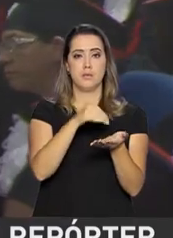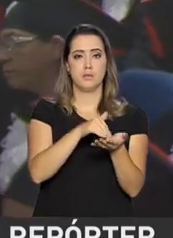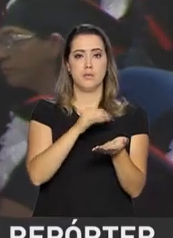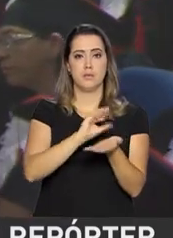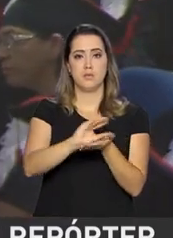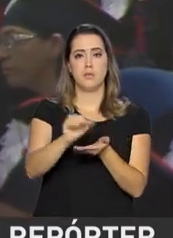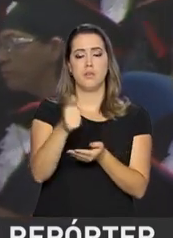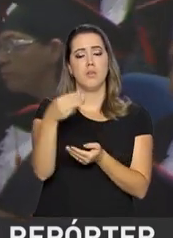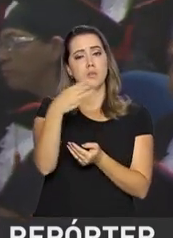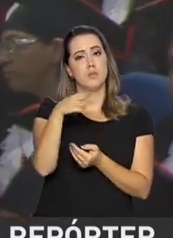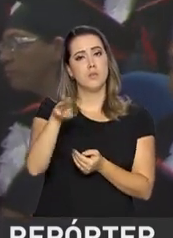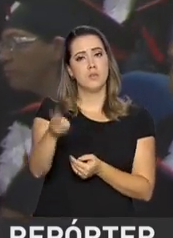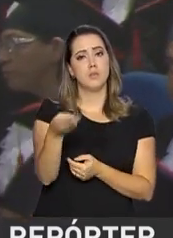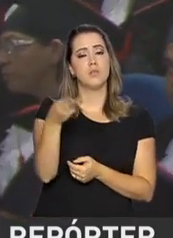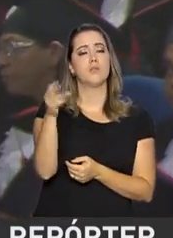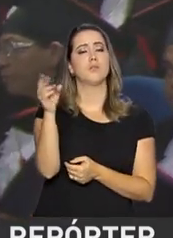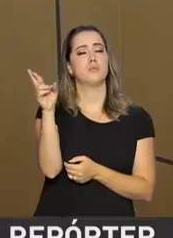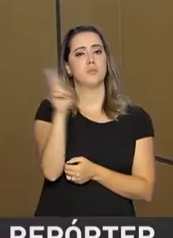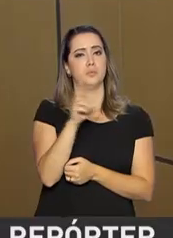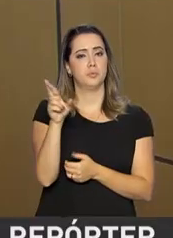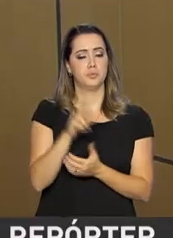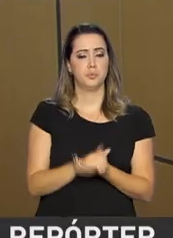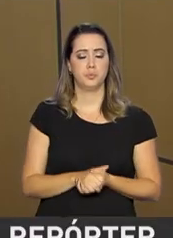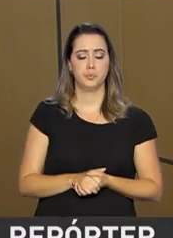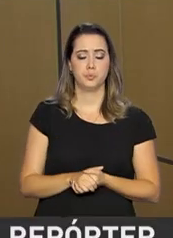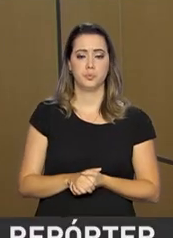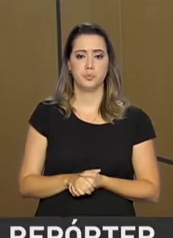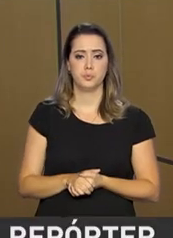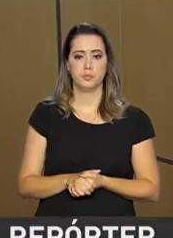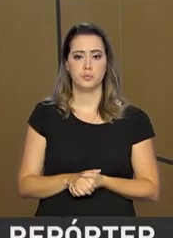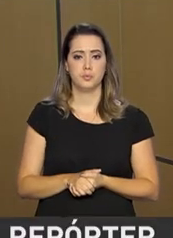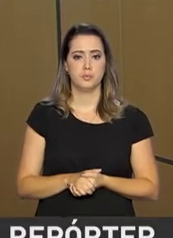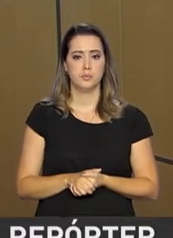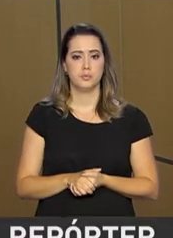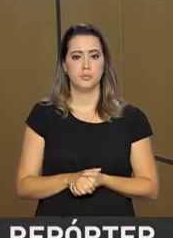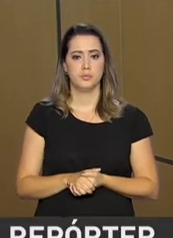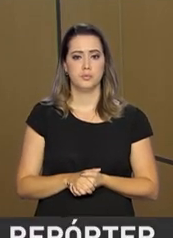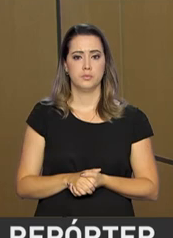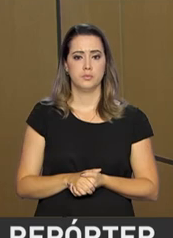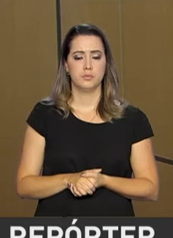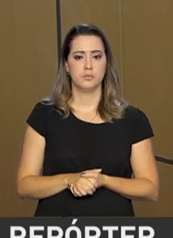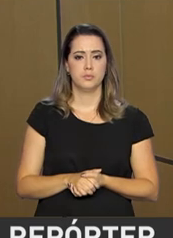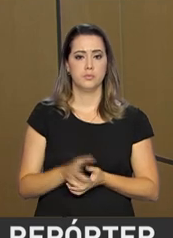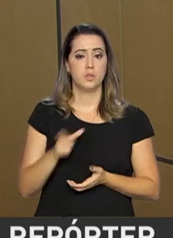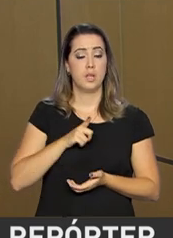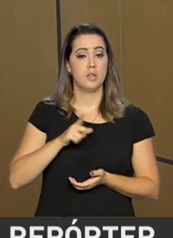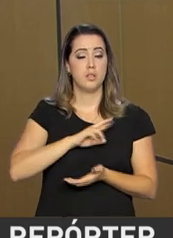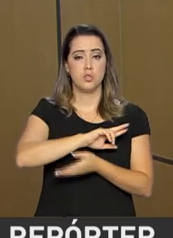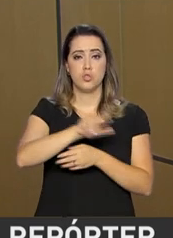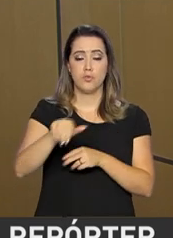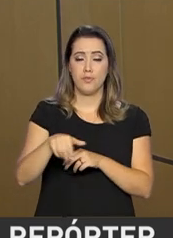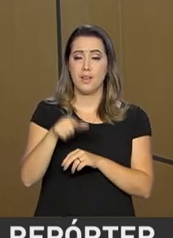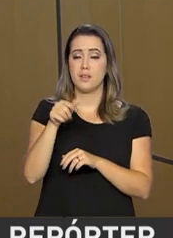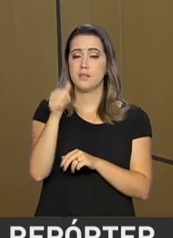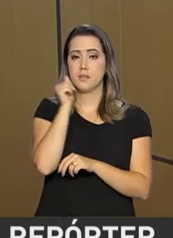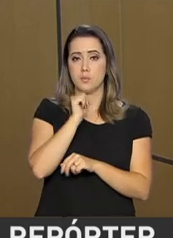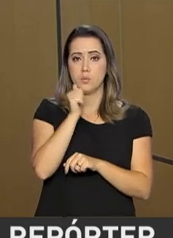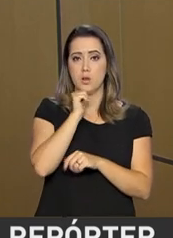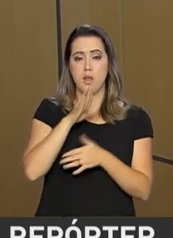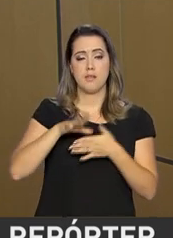quase 13 milhões e 500 mil reais. Há um número cada vez maior de mulheres chefiando famílias